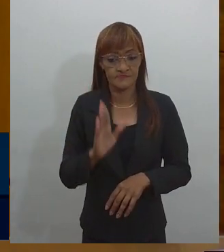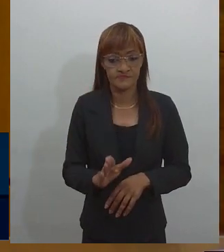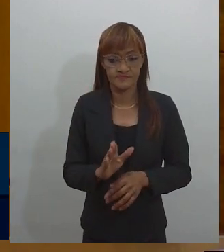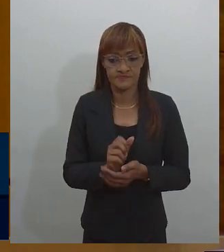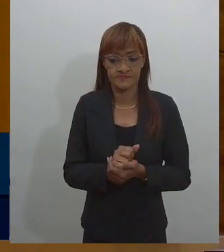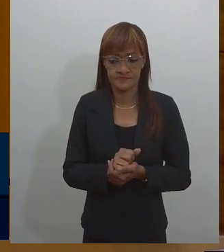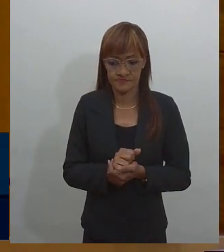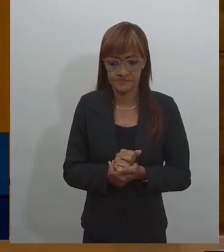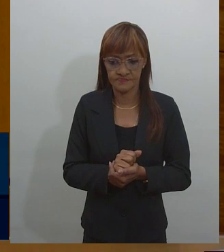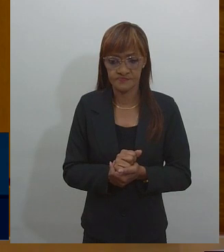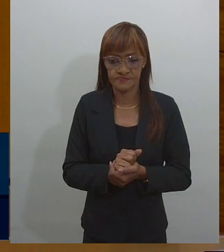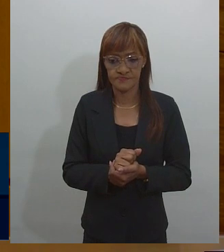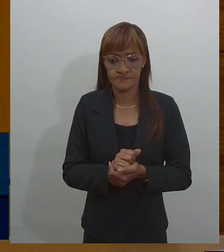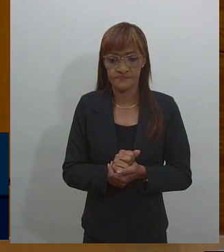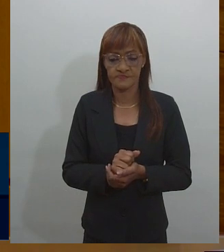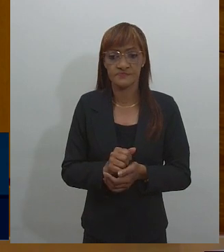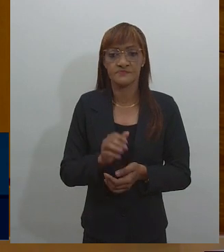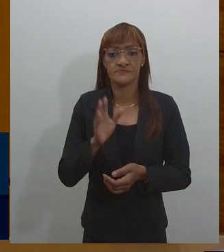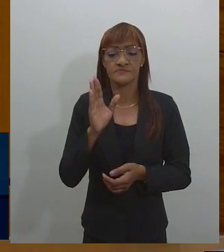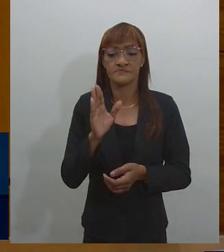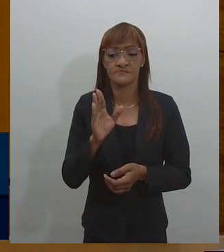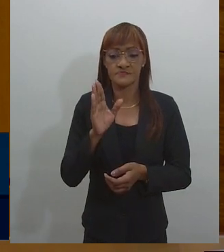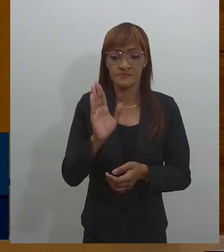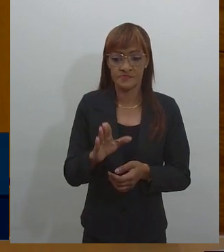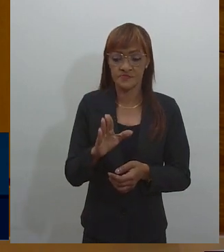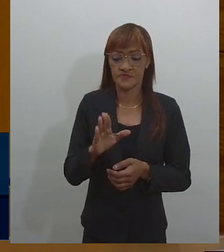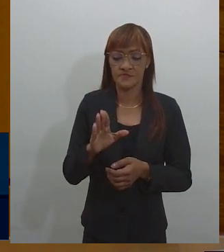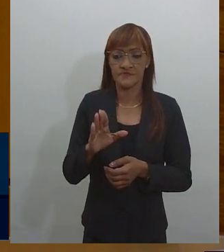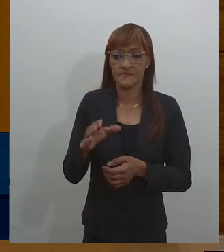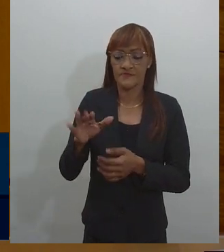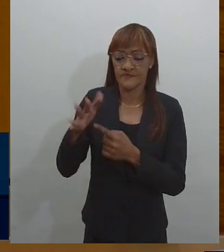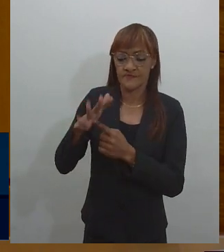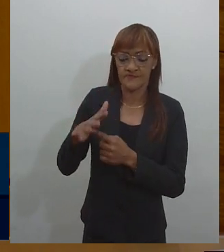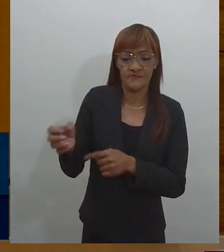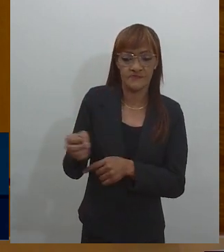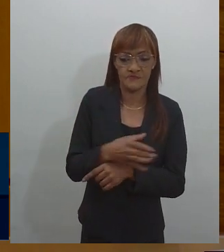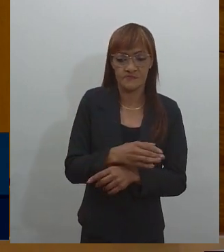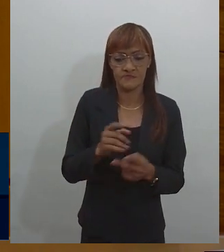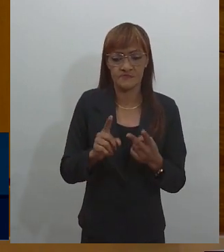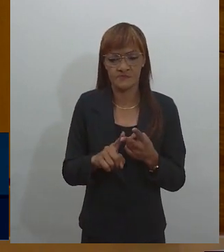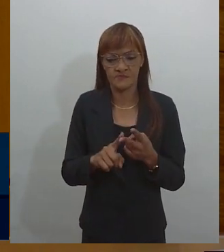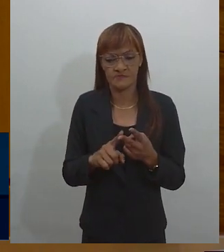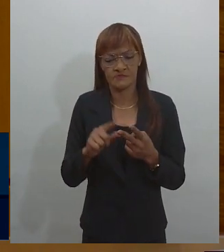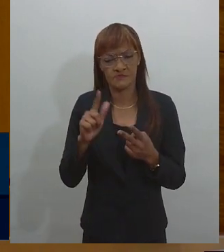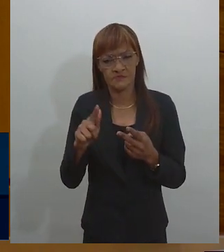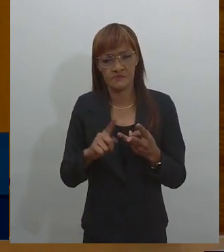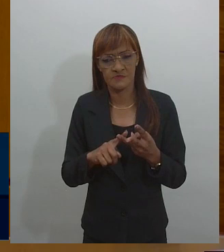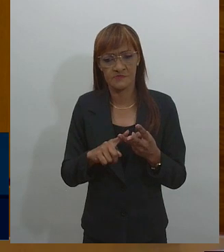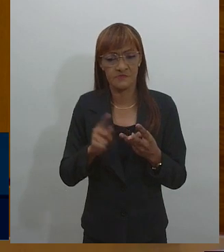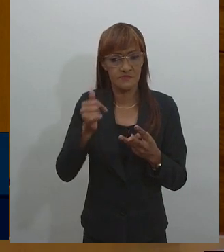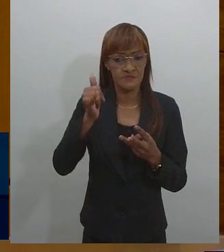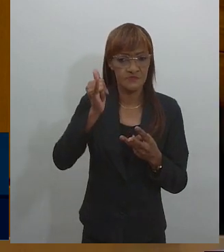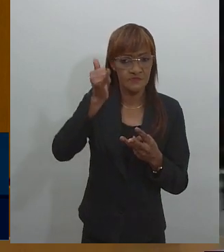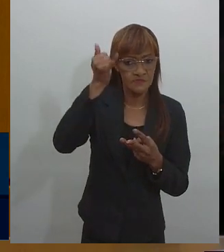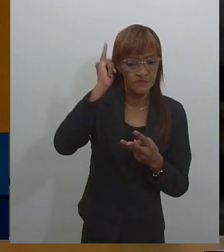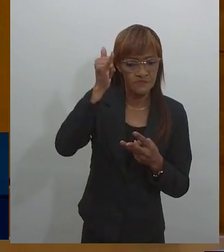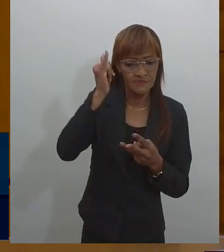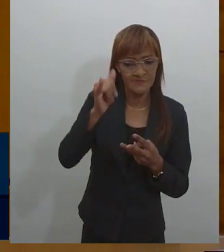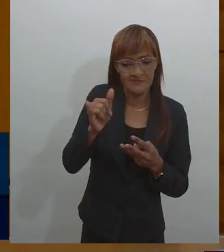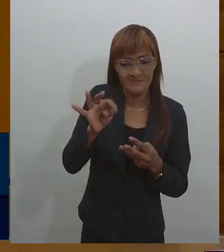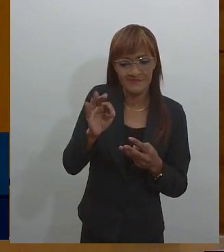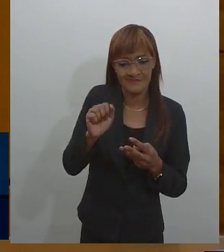Glória, Feira Nova, Graco, Graco, Itabi, Itabi, Gararu. Eu não vou nem falar do trecho Graco aqui da banca, que foi refeito